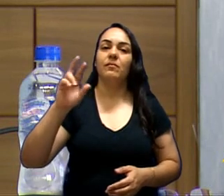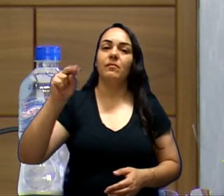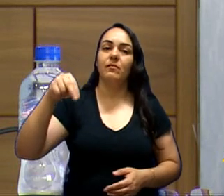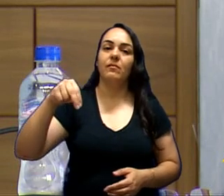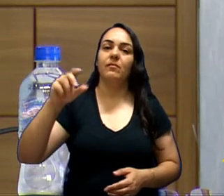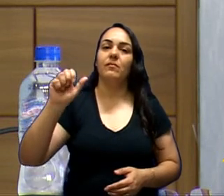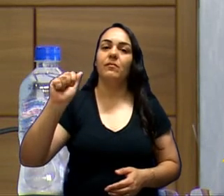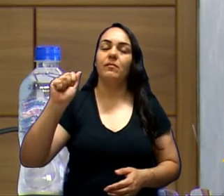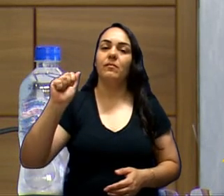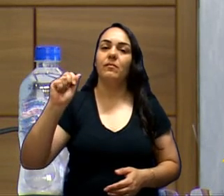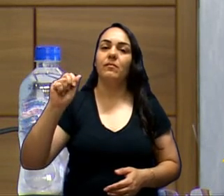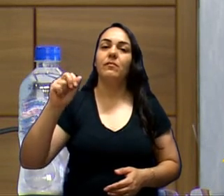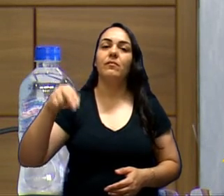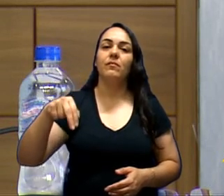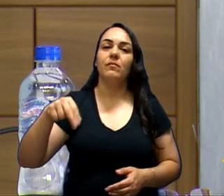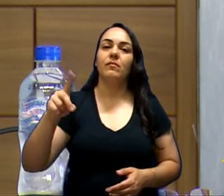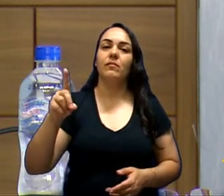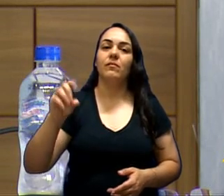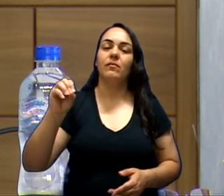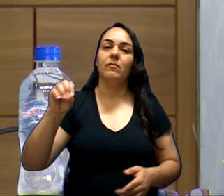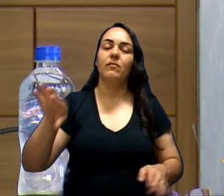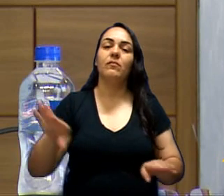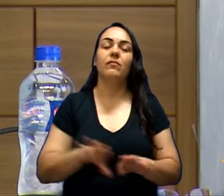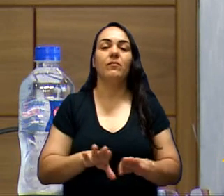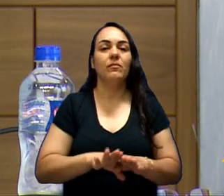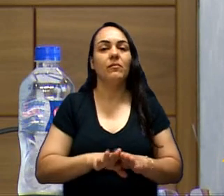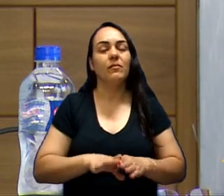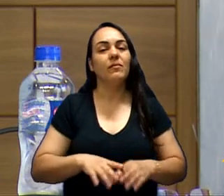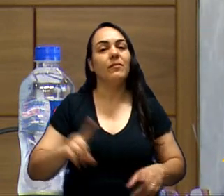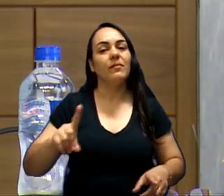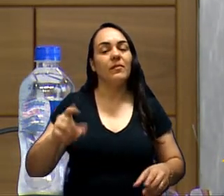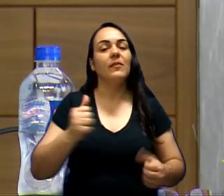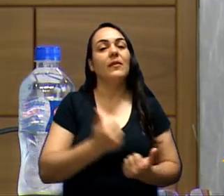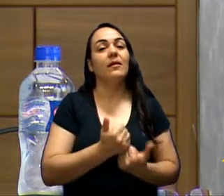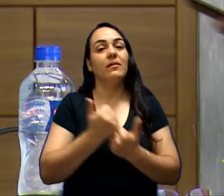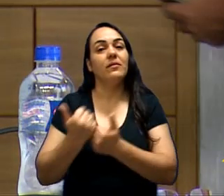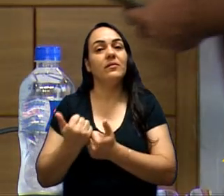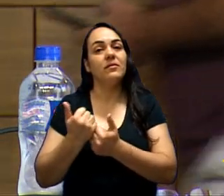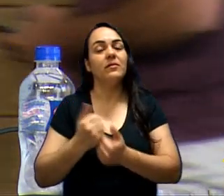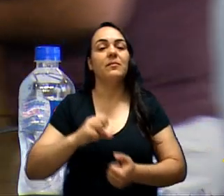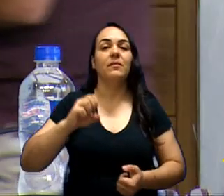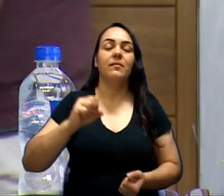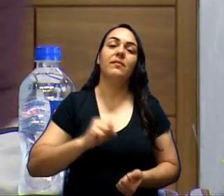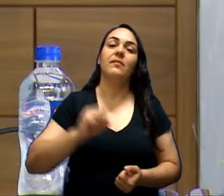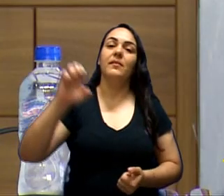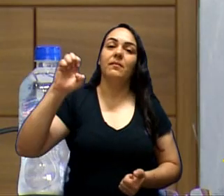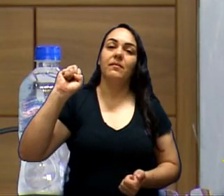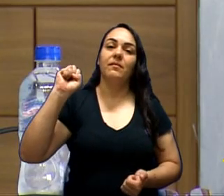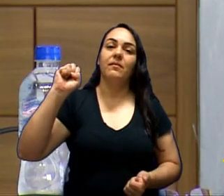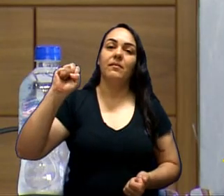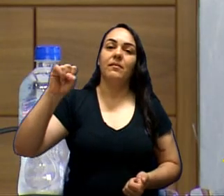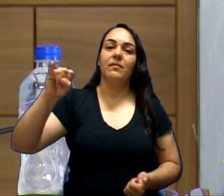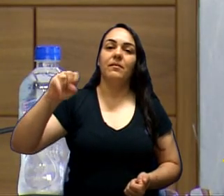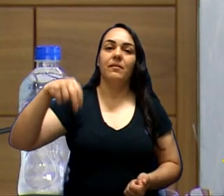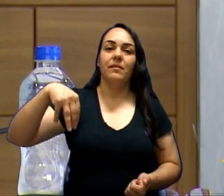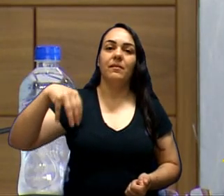cumprindo. Não é fácil substituir Simei Lamarca, mas pela vasta experiência de quase 30 anos que tem em frente à Secretaria de